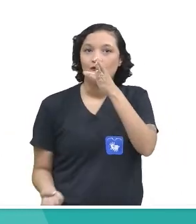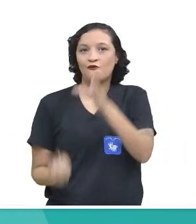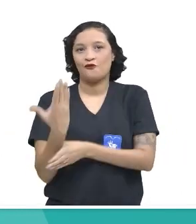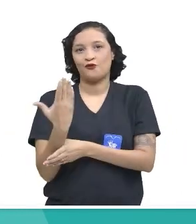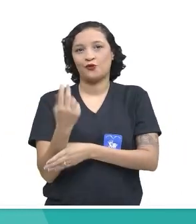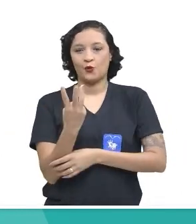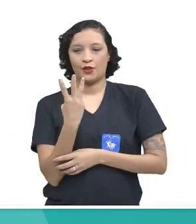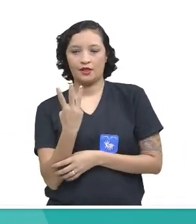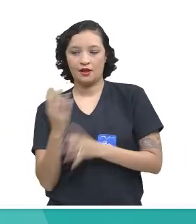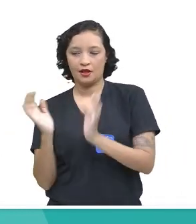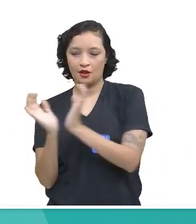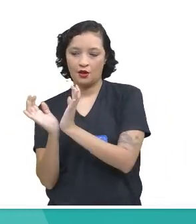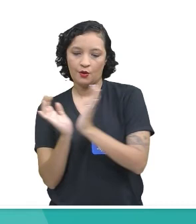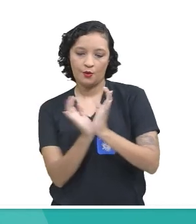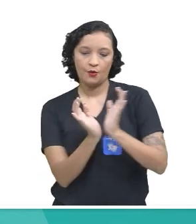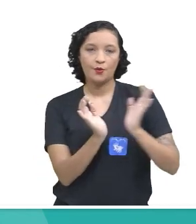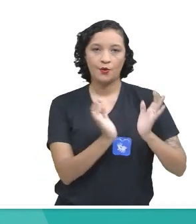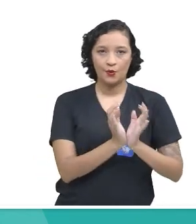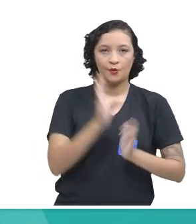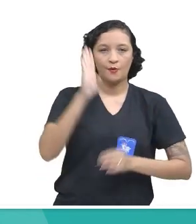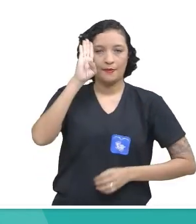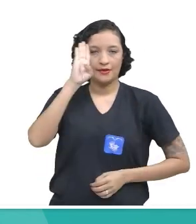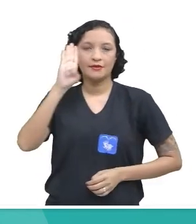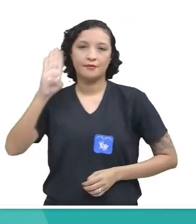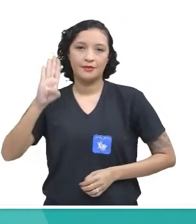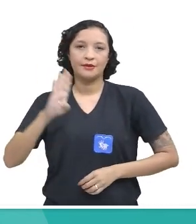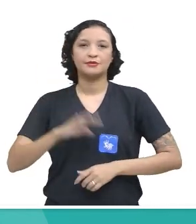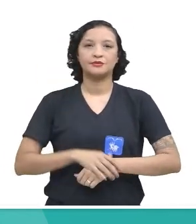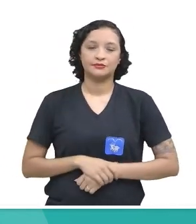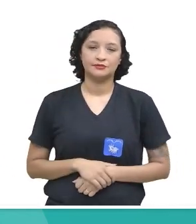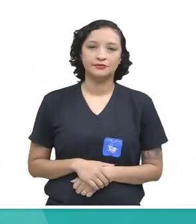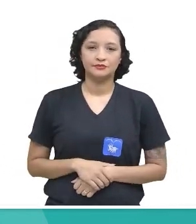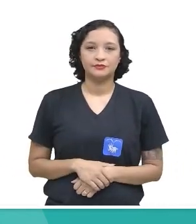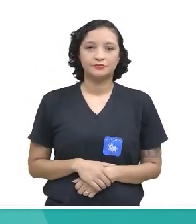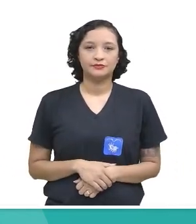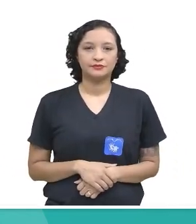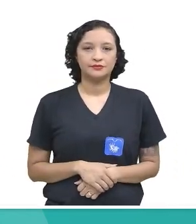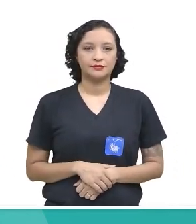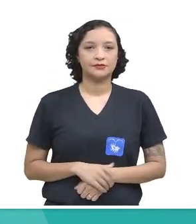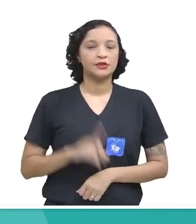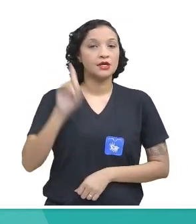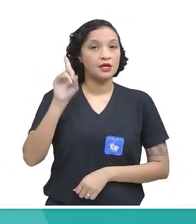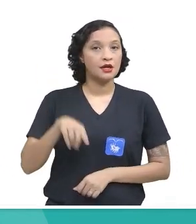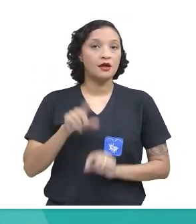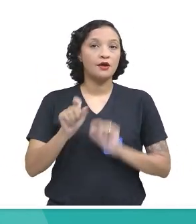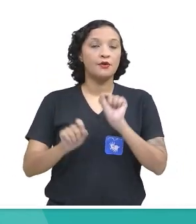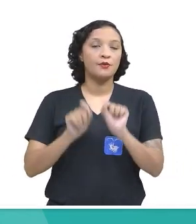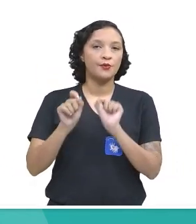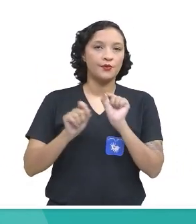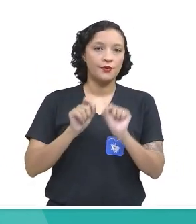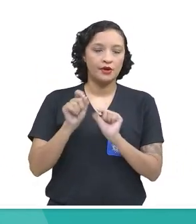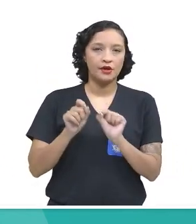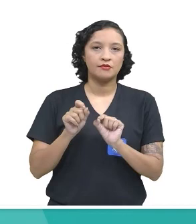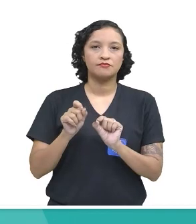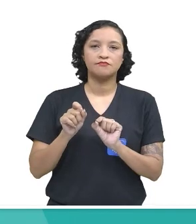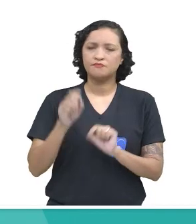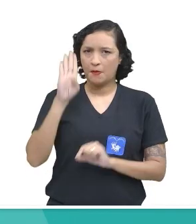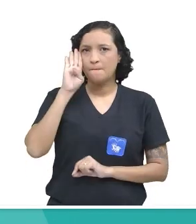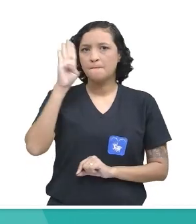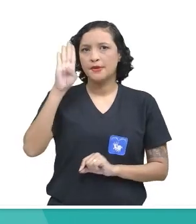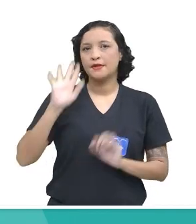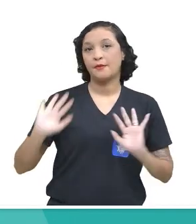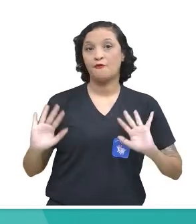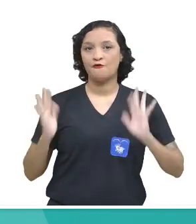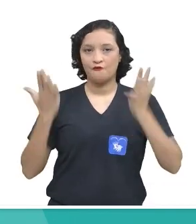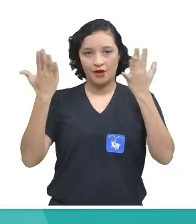Flor Matizada, Guerreiros Mura e Tradicional. E ela é um, né, dos grandes festivais que